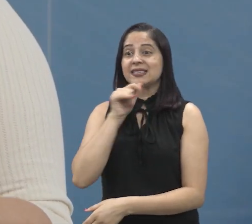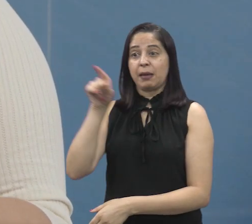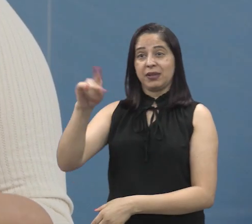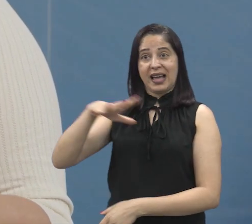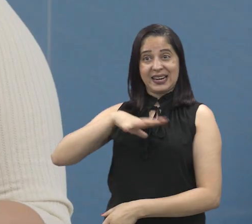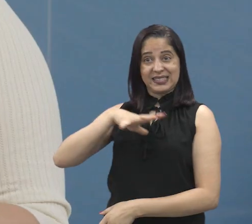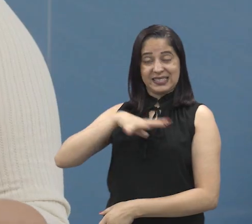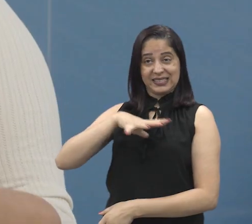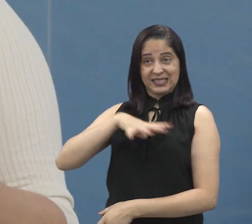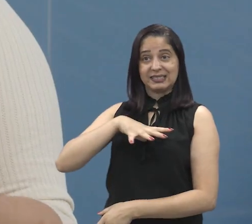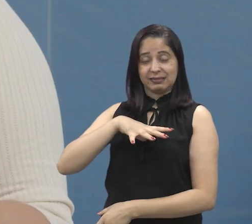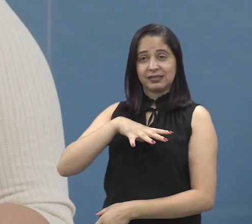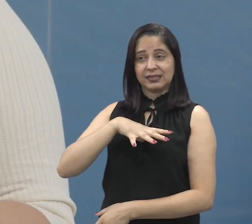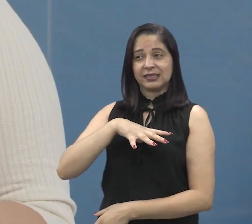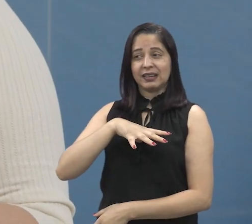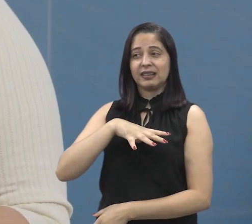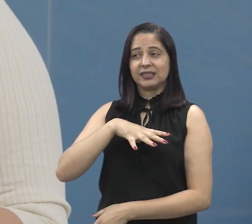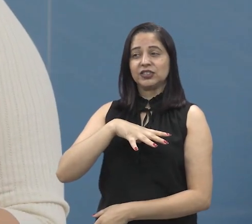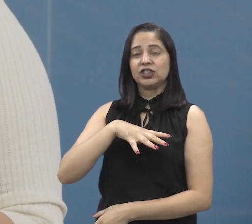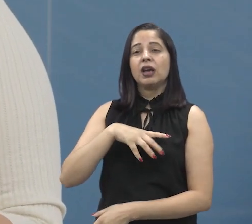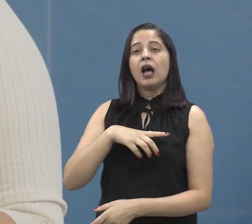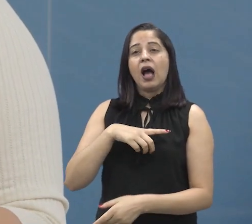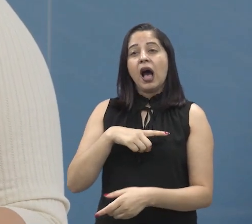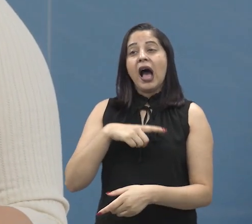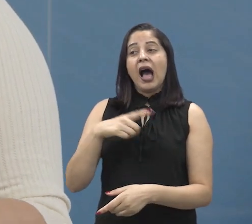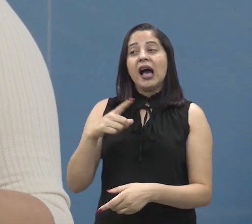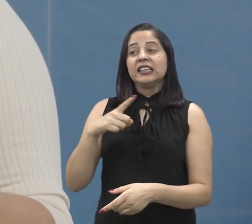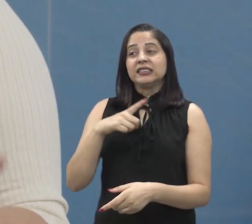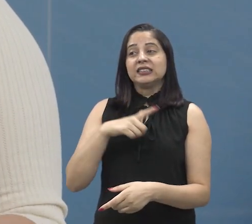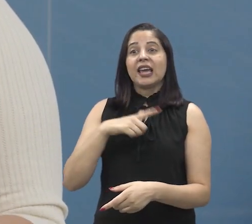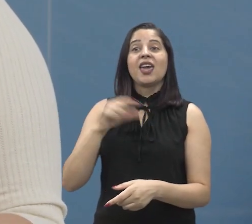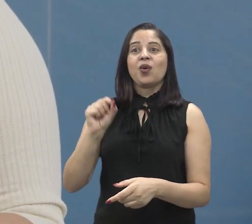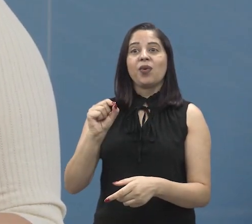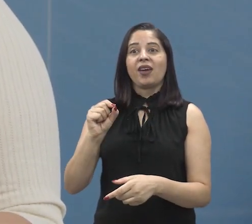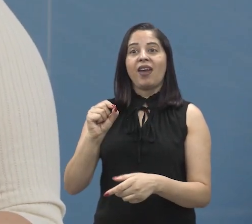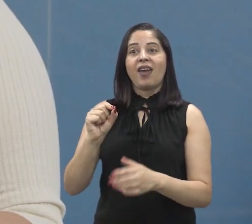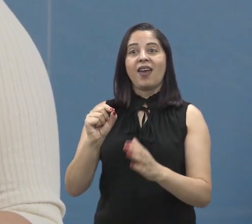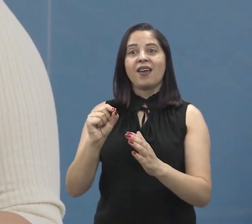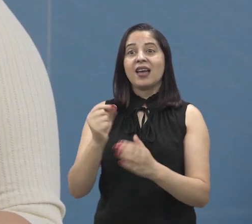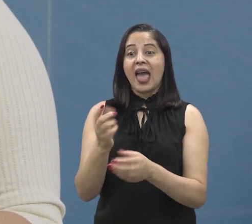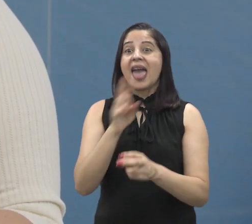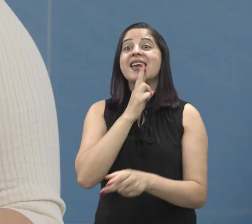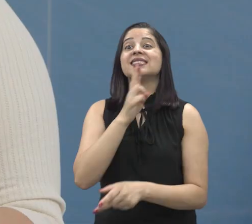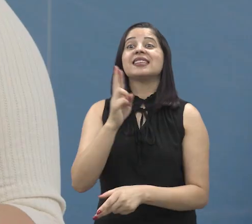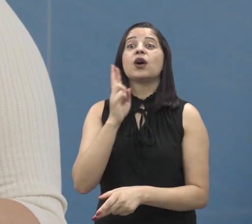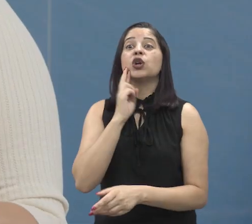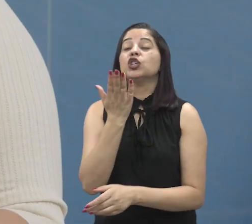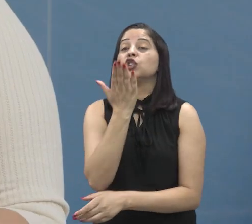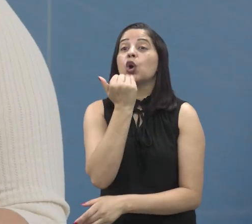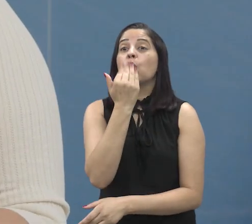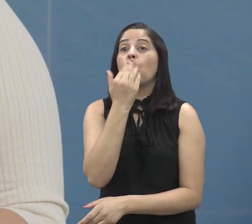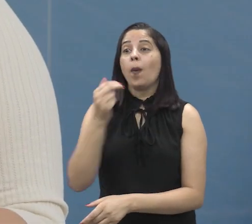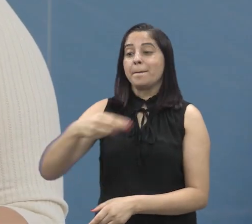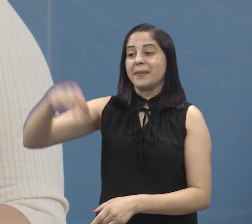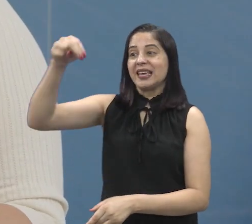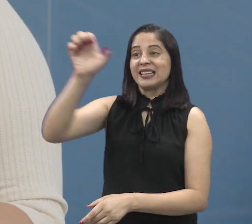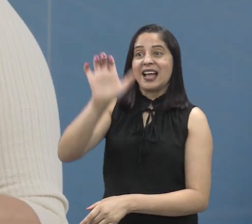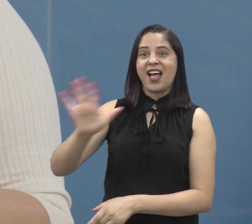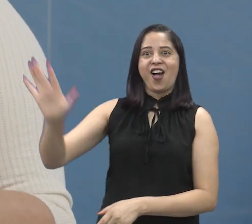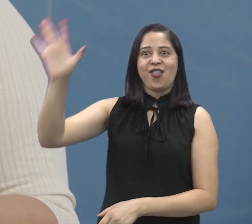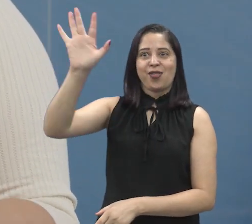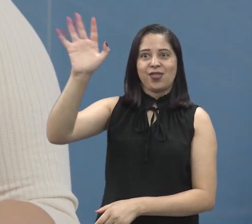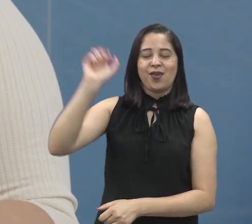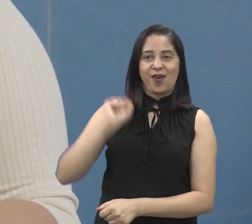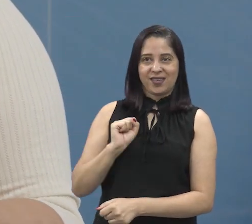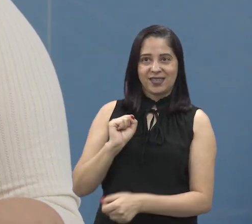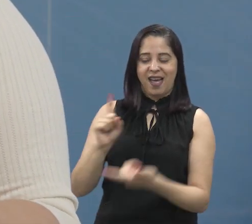investidores e estabelecimentos, empreendimentos de todos os tipos de gastronomia, todos os tipos. Nós temos aí